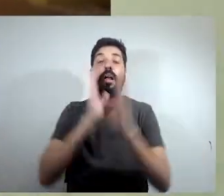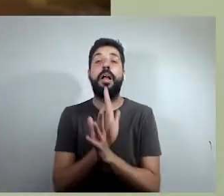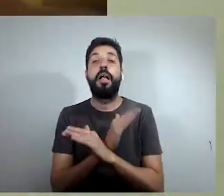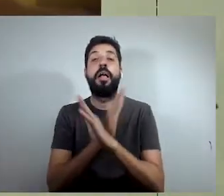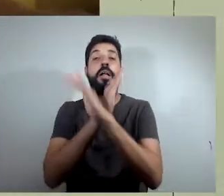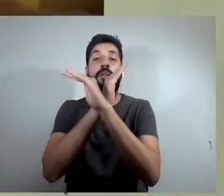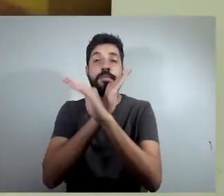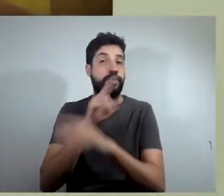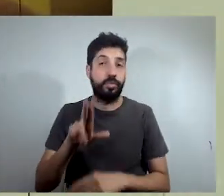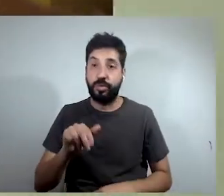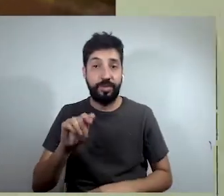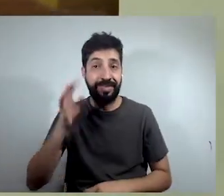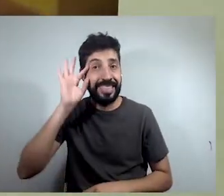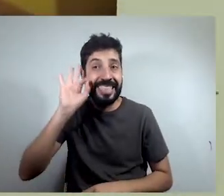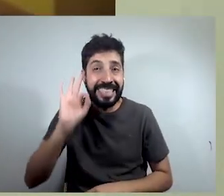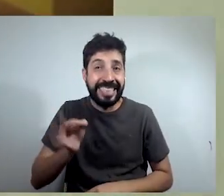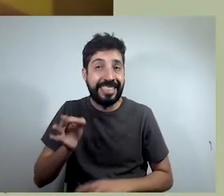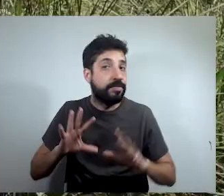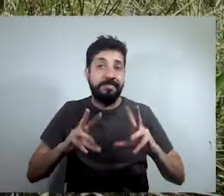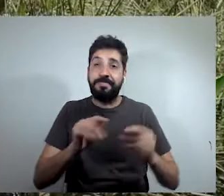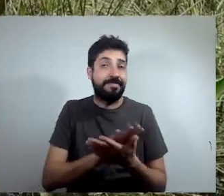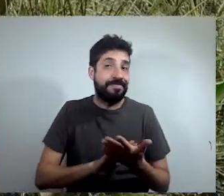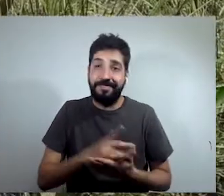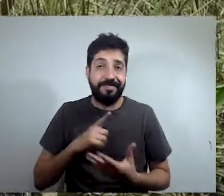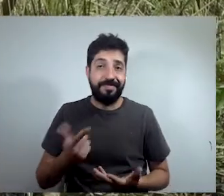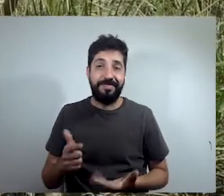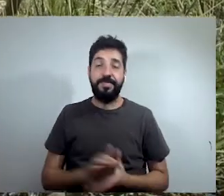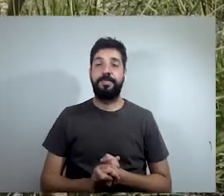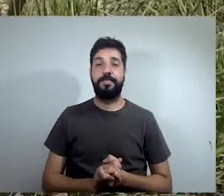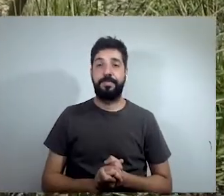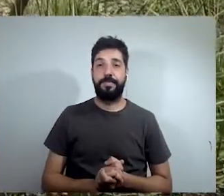nunca tinha certeza de tudo.